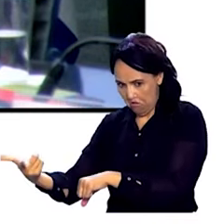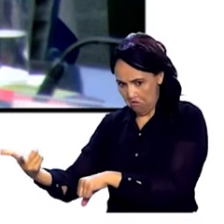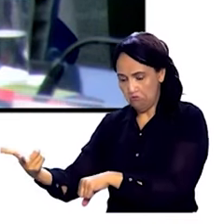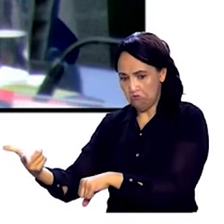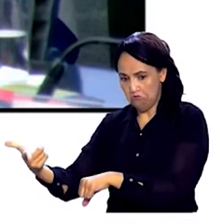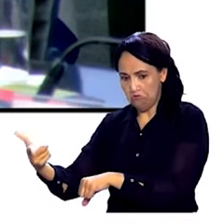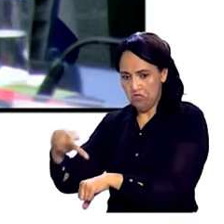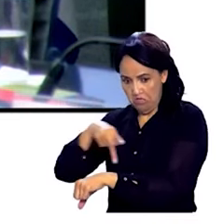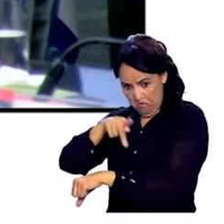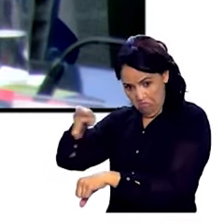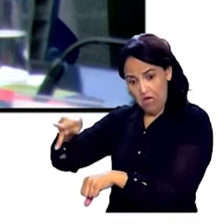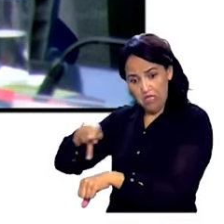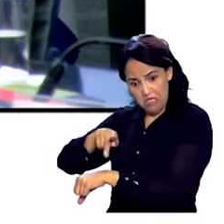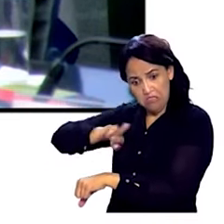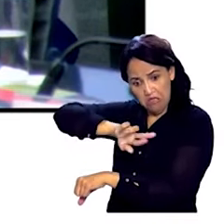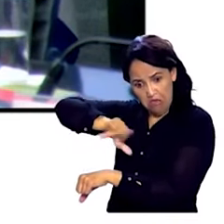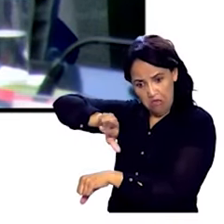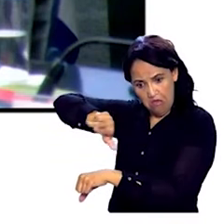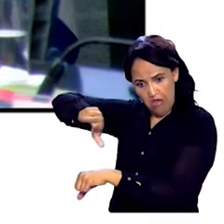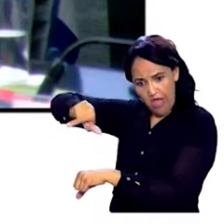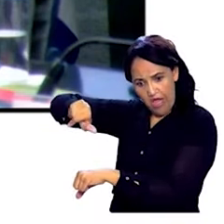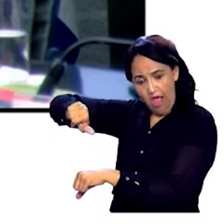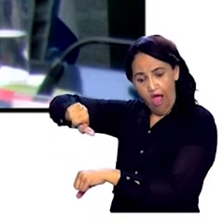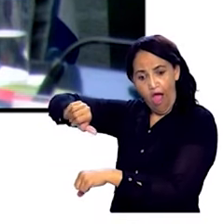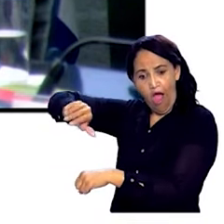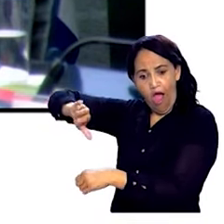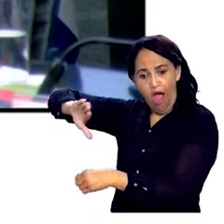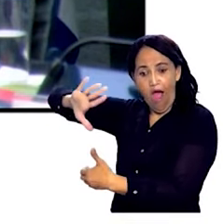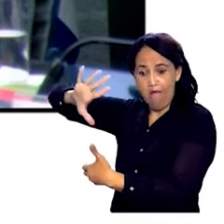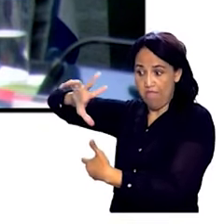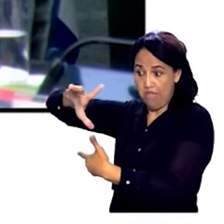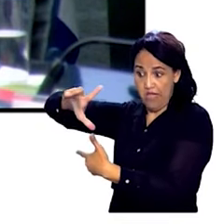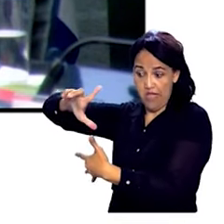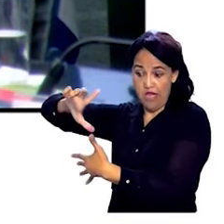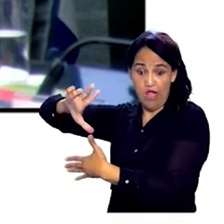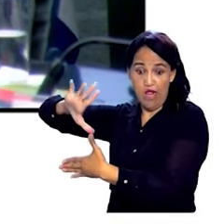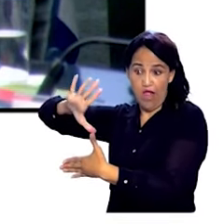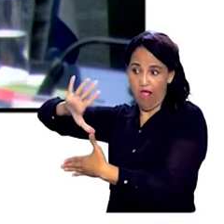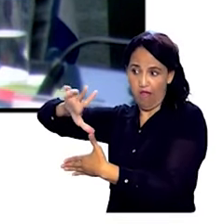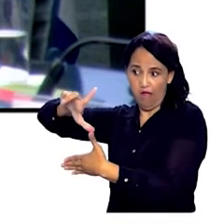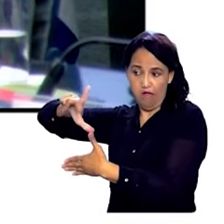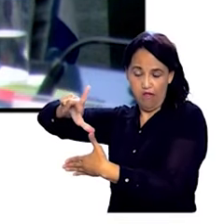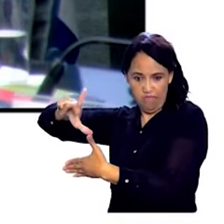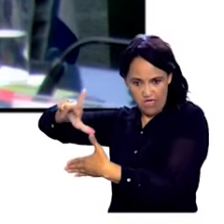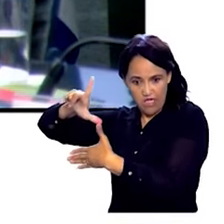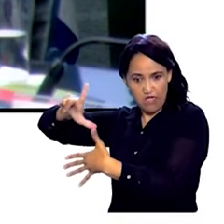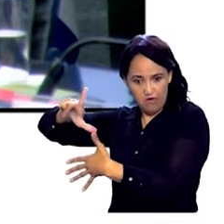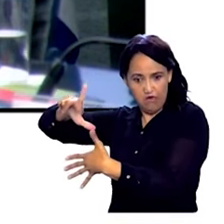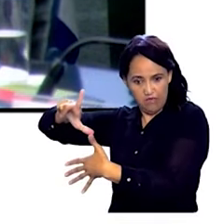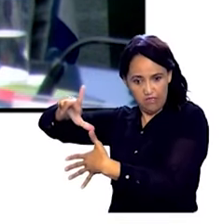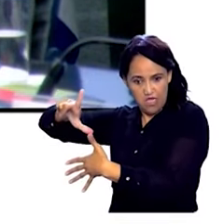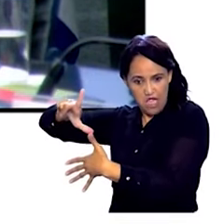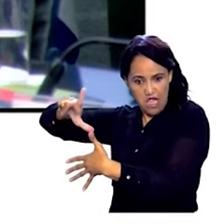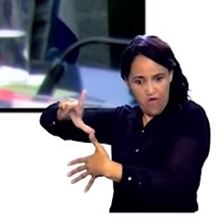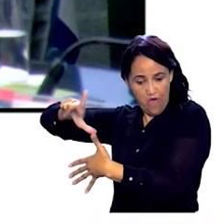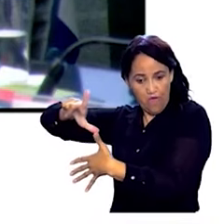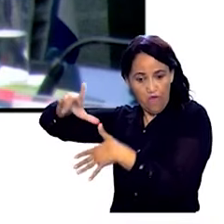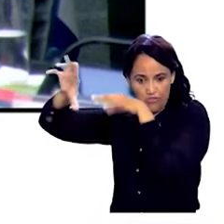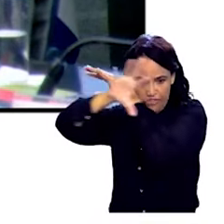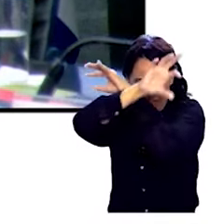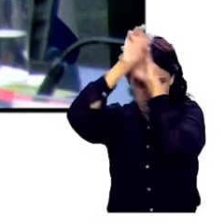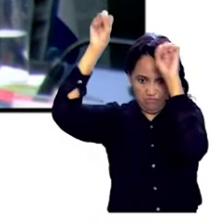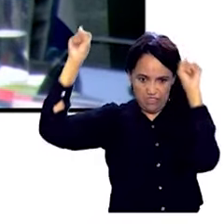latinoamérica por exemplo os tribunais de decisão de cassação de fato carecem de força